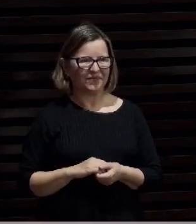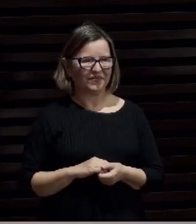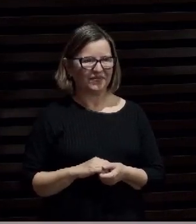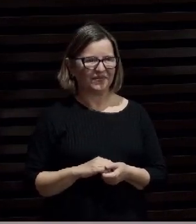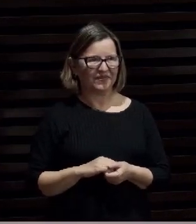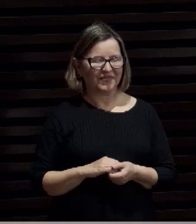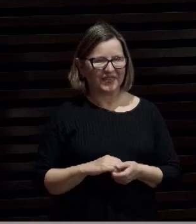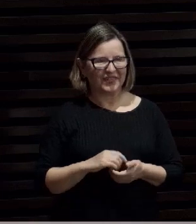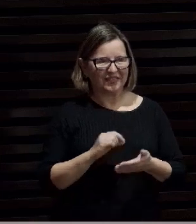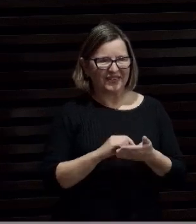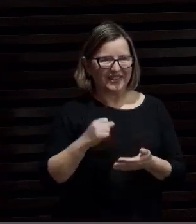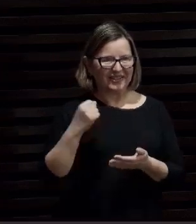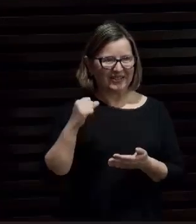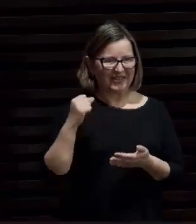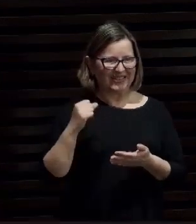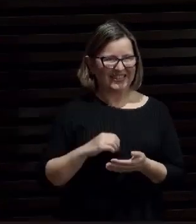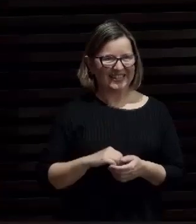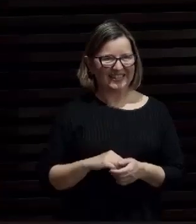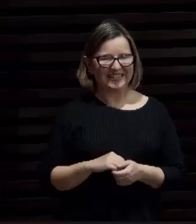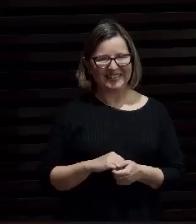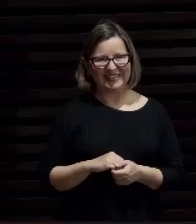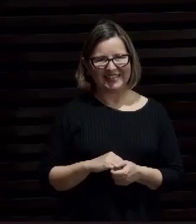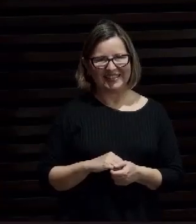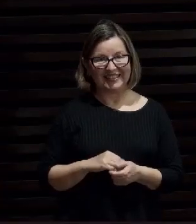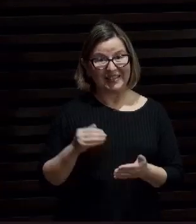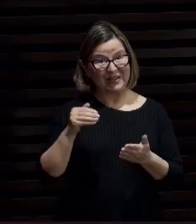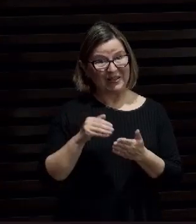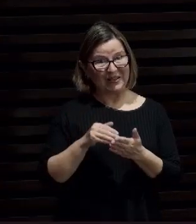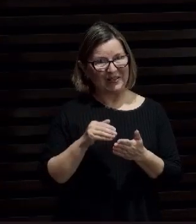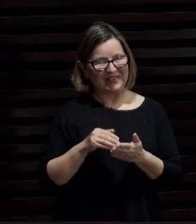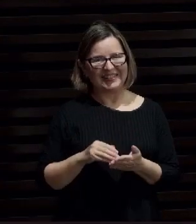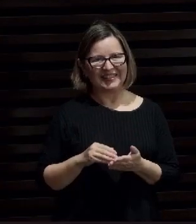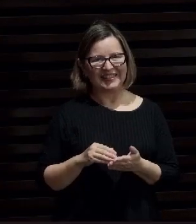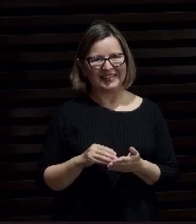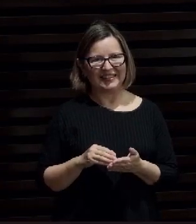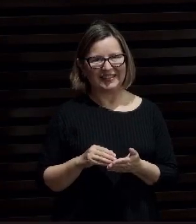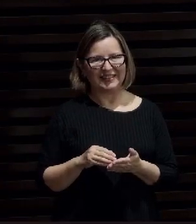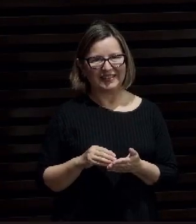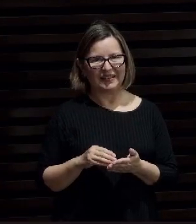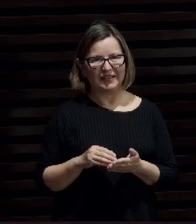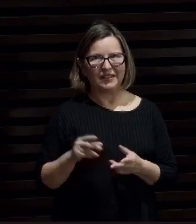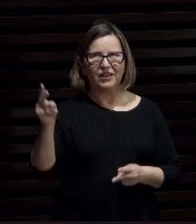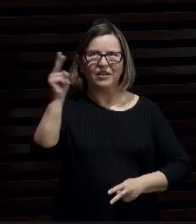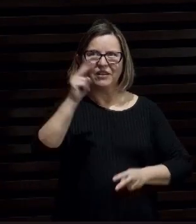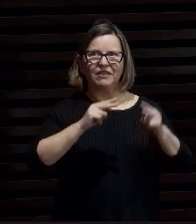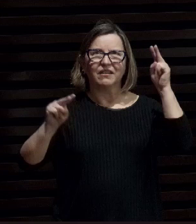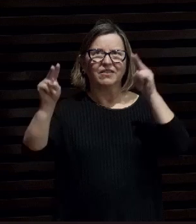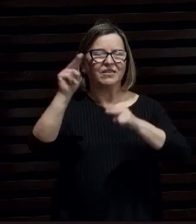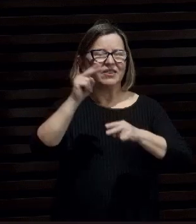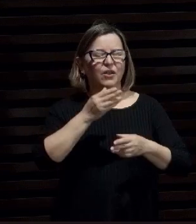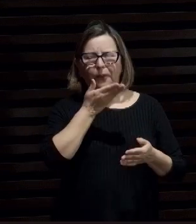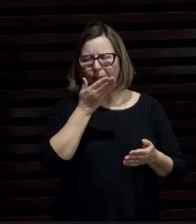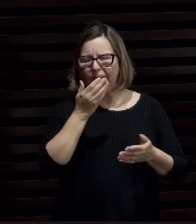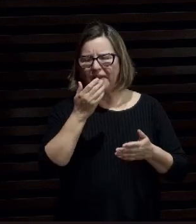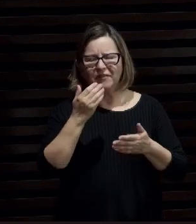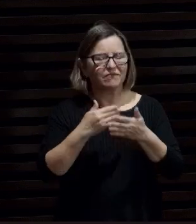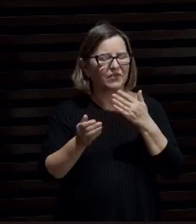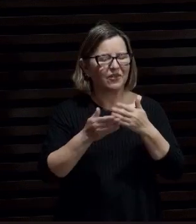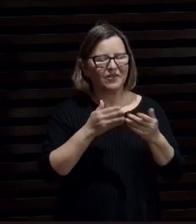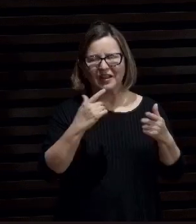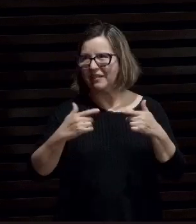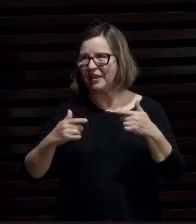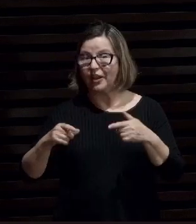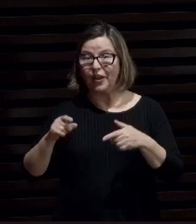Versículo 8, o último do diálogo. O vento sopra onde quer, ouves a sua